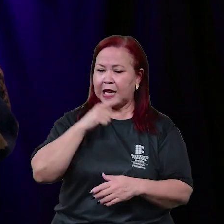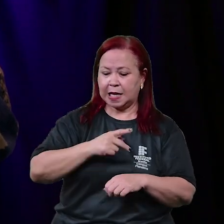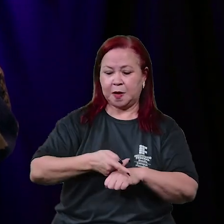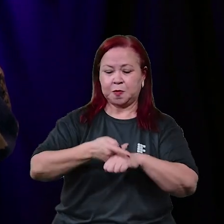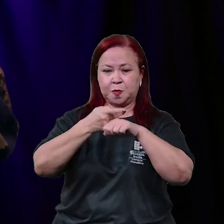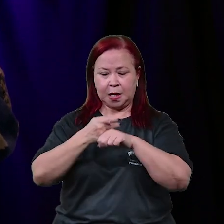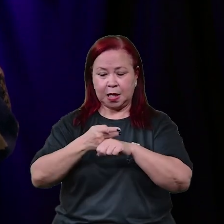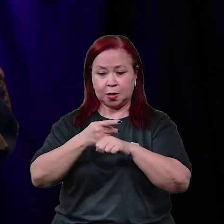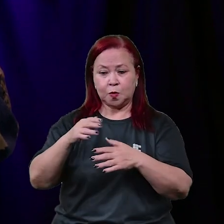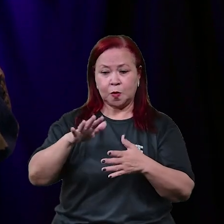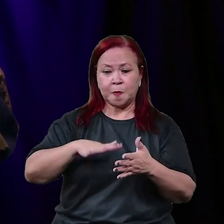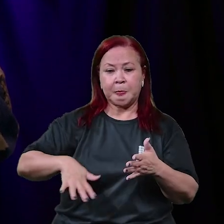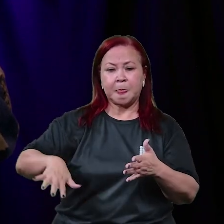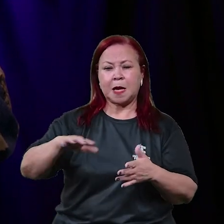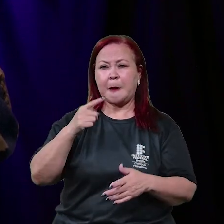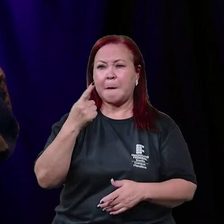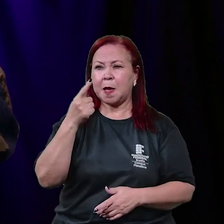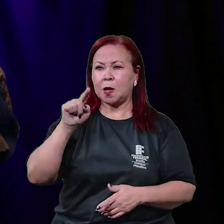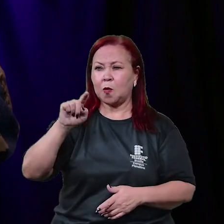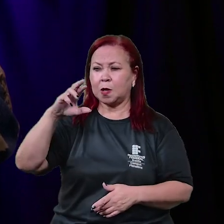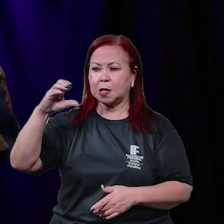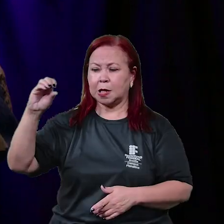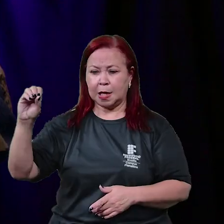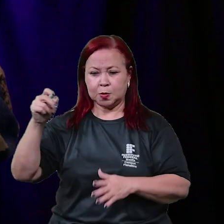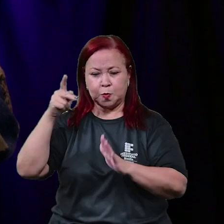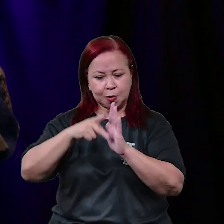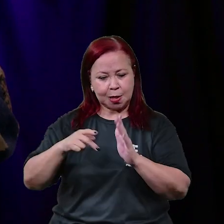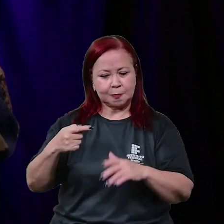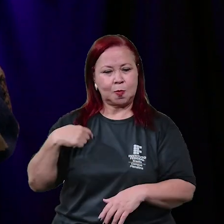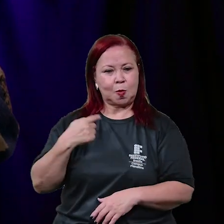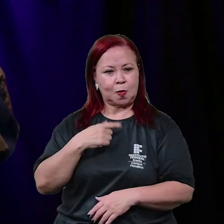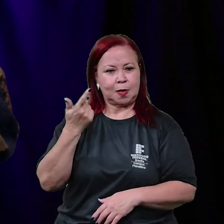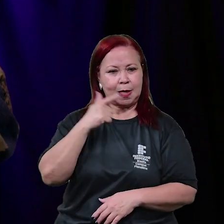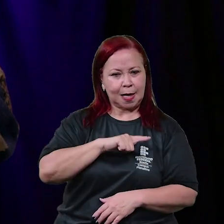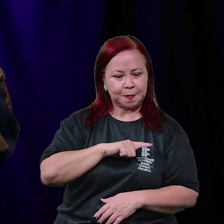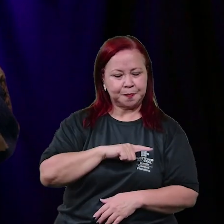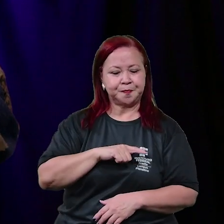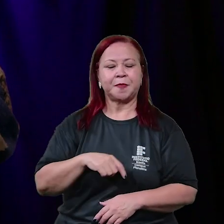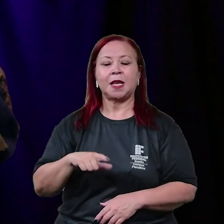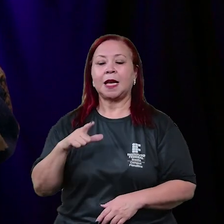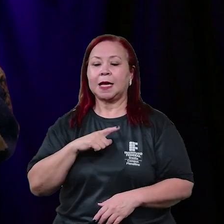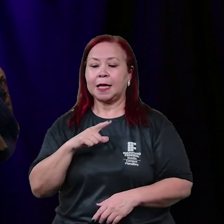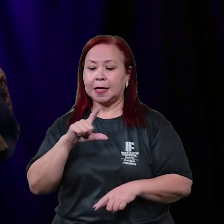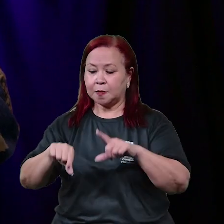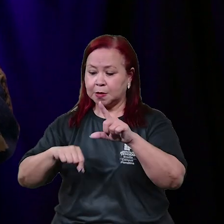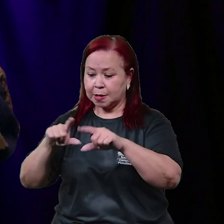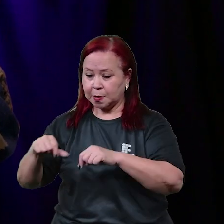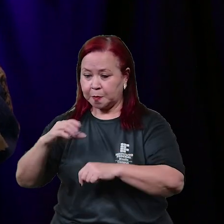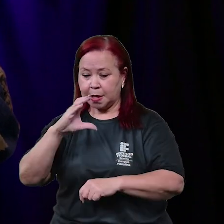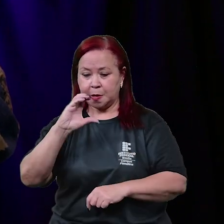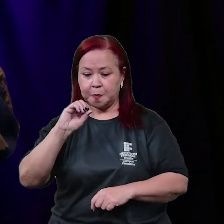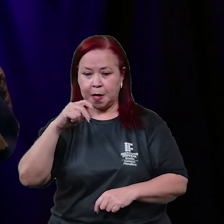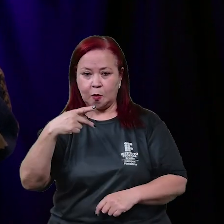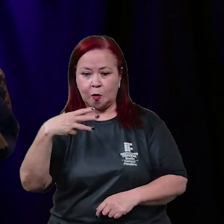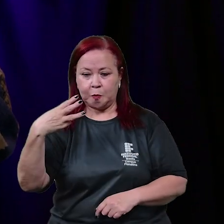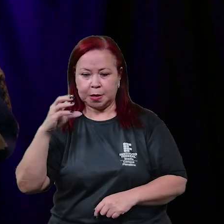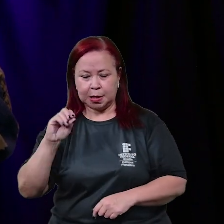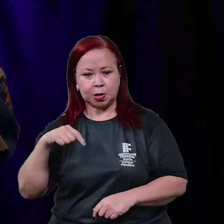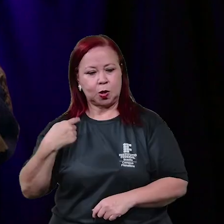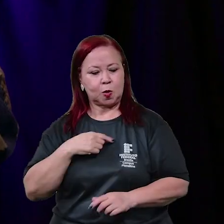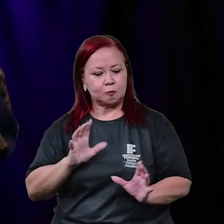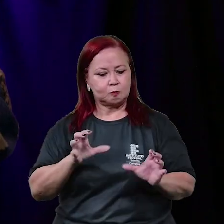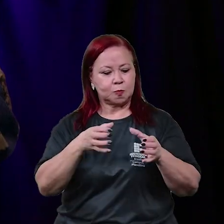entre 1.500 projetos. A gente conseguiu também, teve uma seleção para ir para a COP, a gente ficou entre